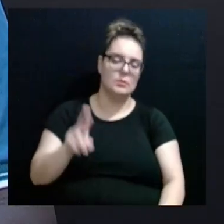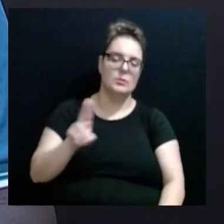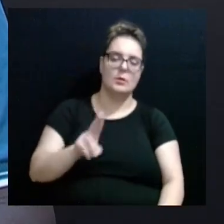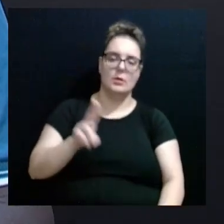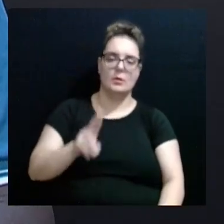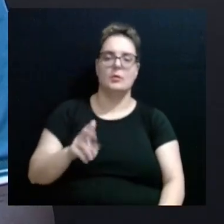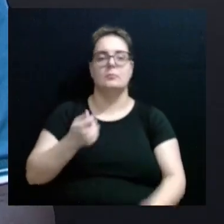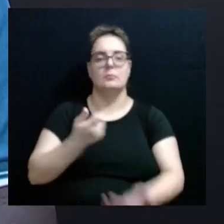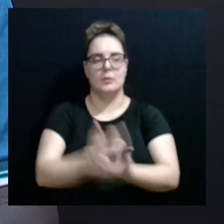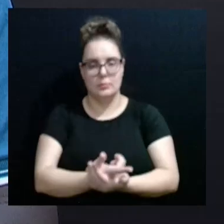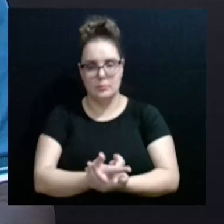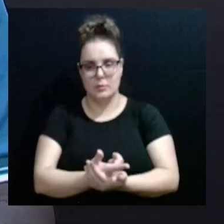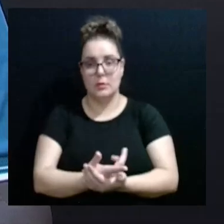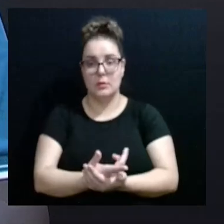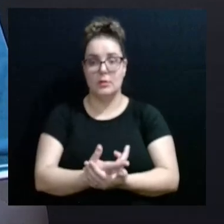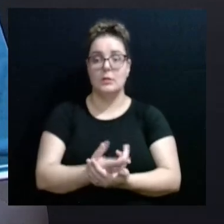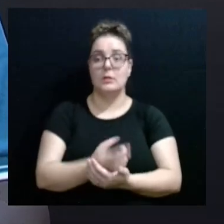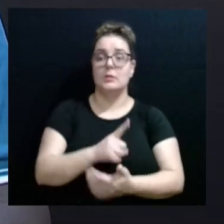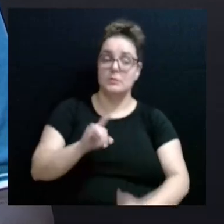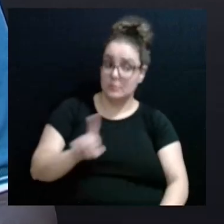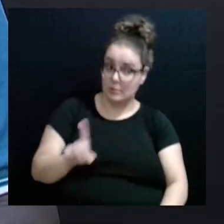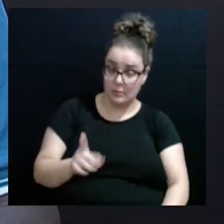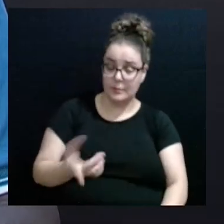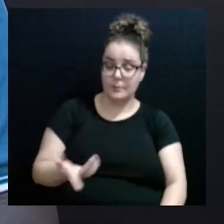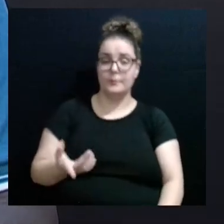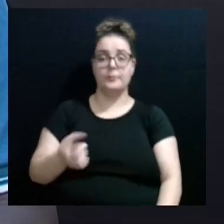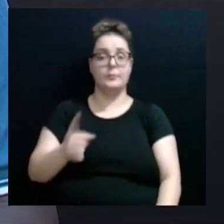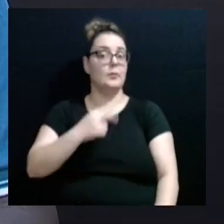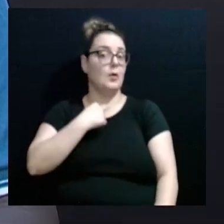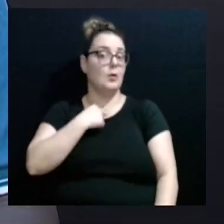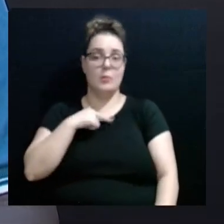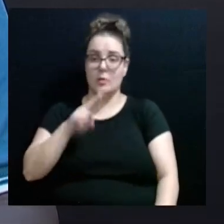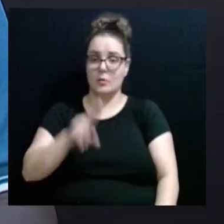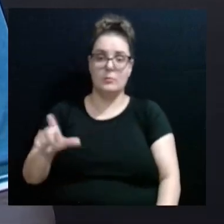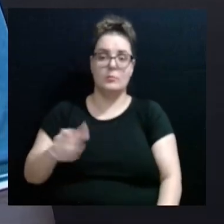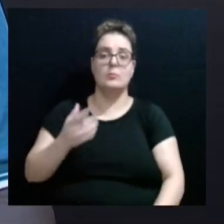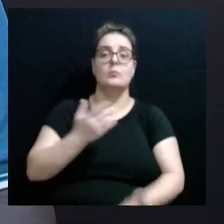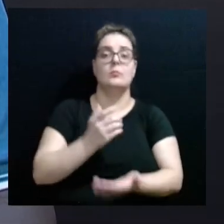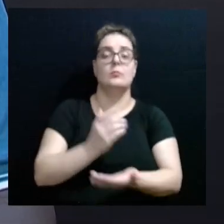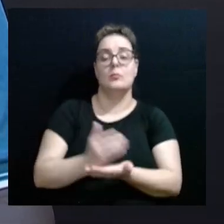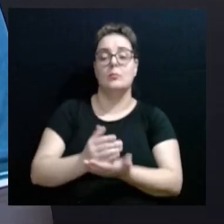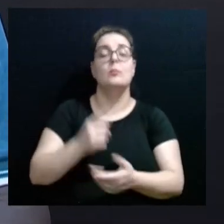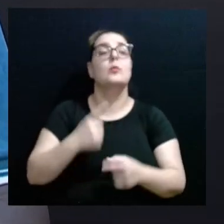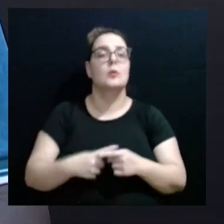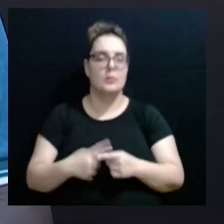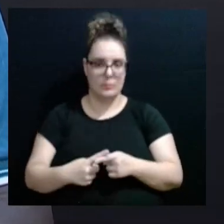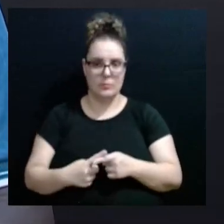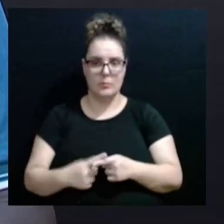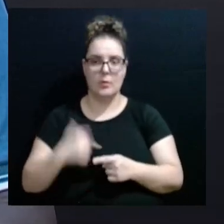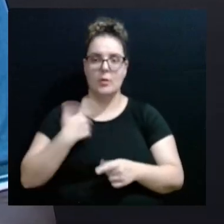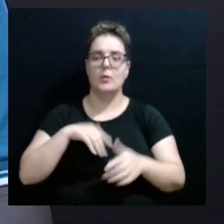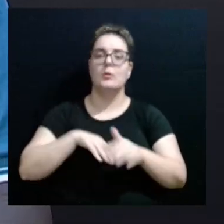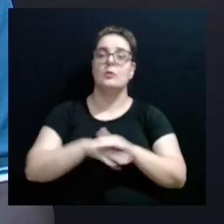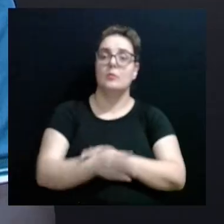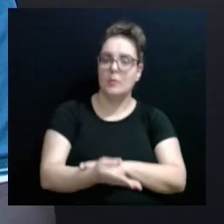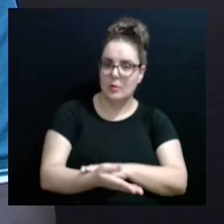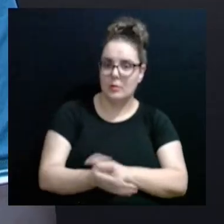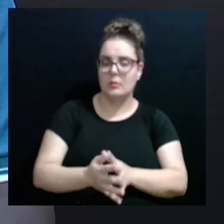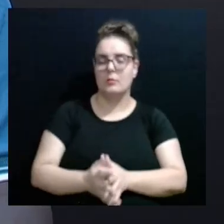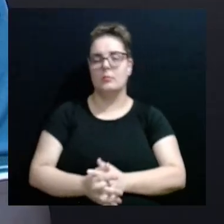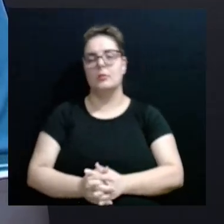Caso contrário, não se deve usar o cartão. Por quê? Porque como nós temos o hábito, né, do cartão, porque em